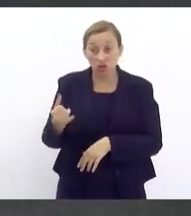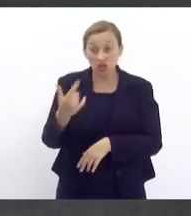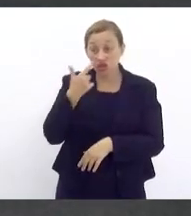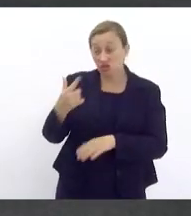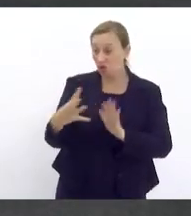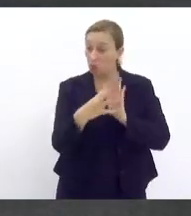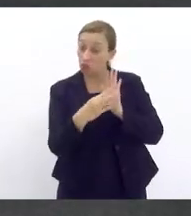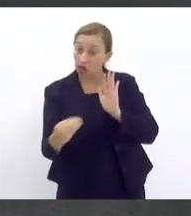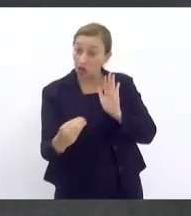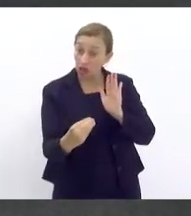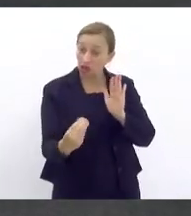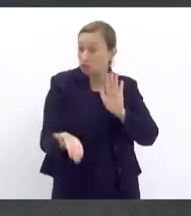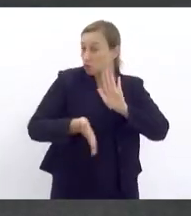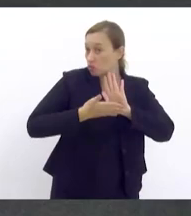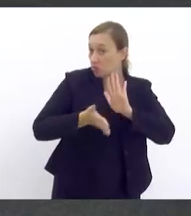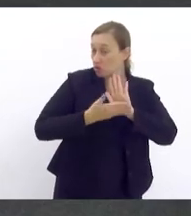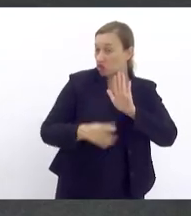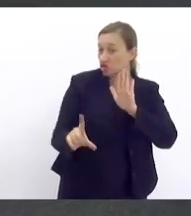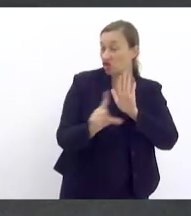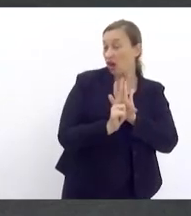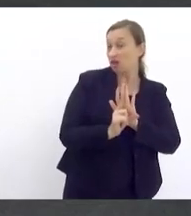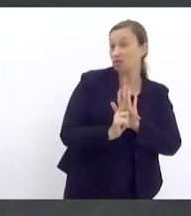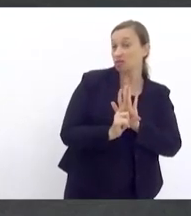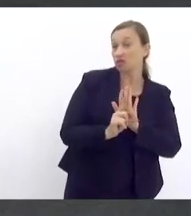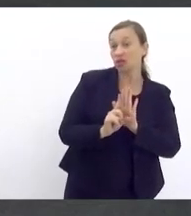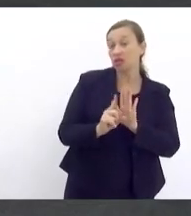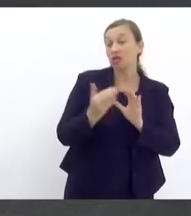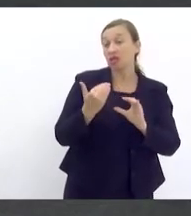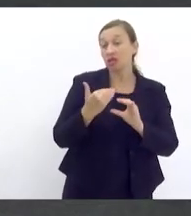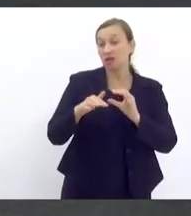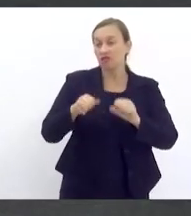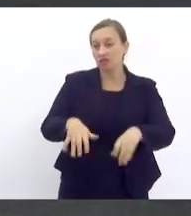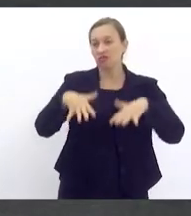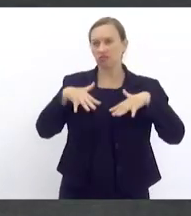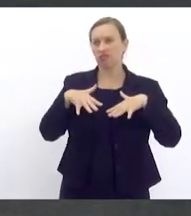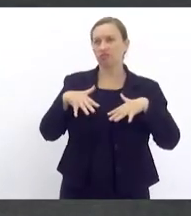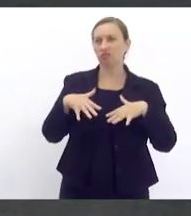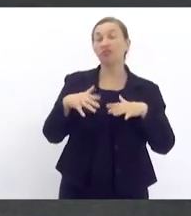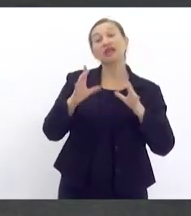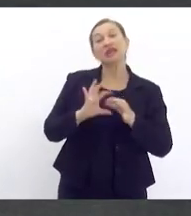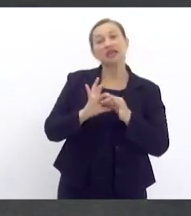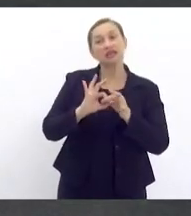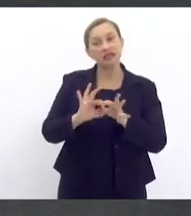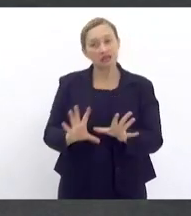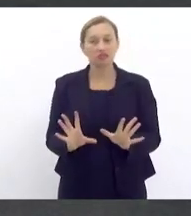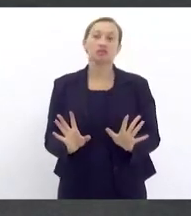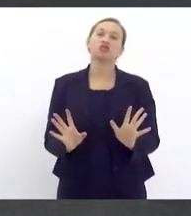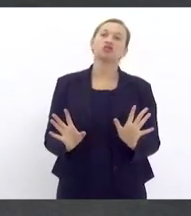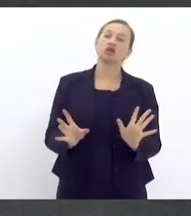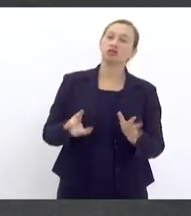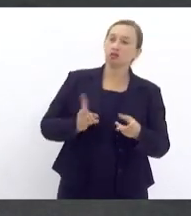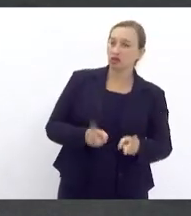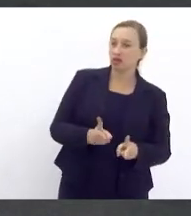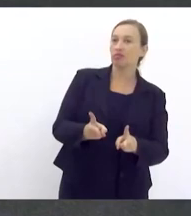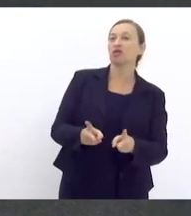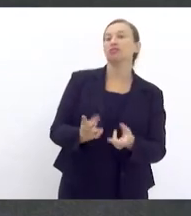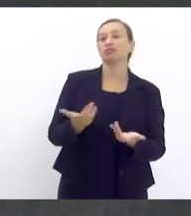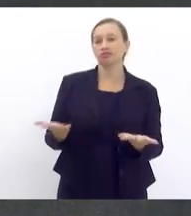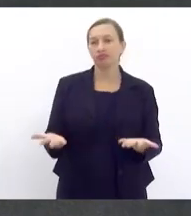modelo de de proposta Legislativa e submete a plenário sua excelência autorizada deputado Luís Paulo a gente caminha dessa